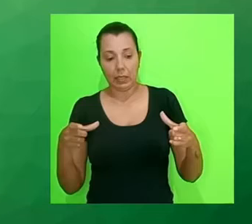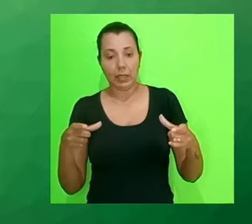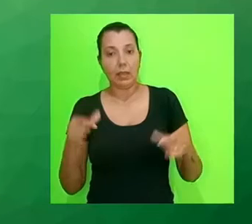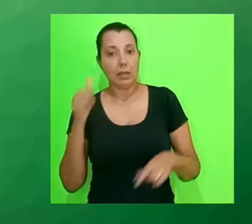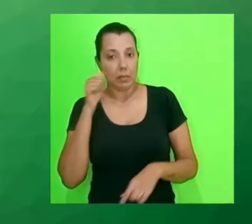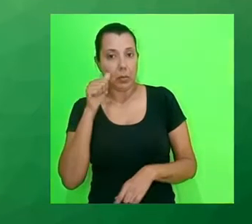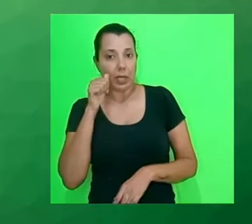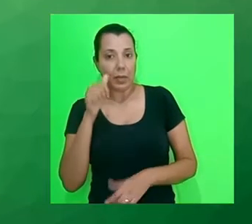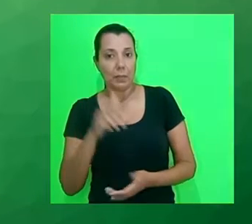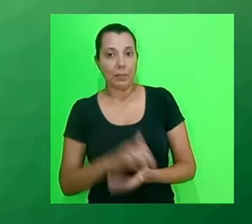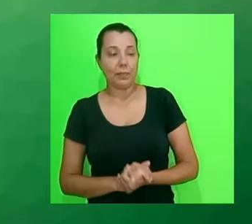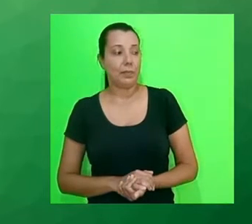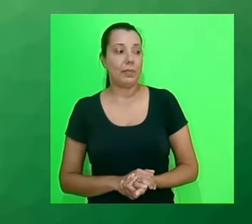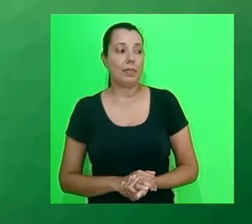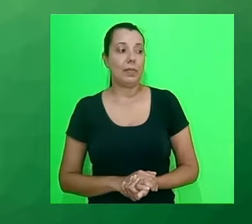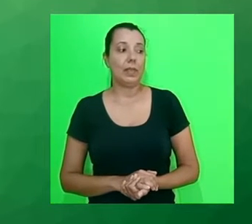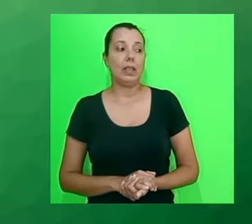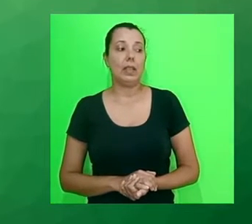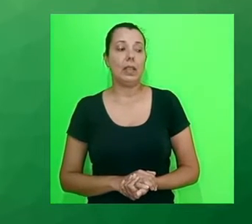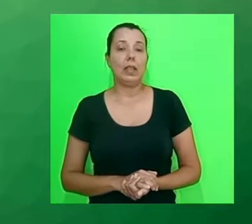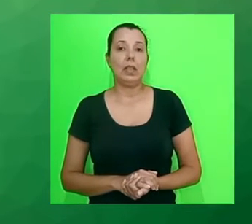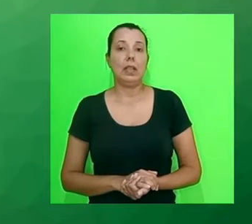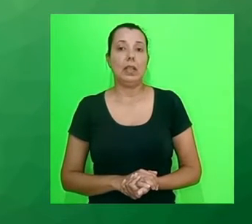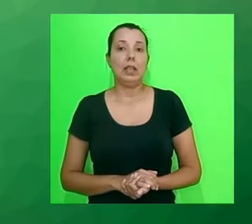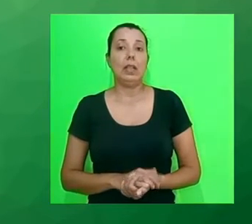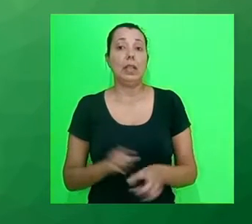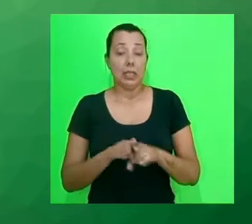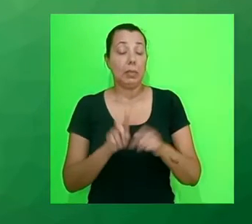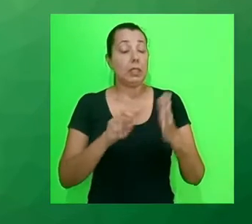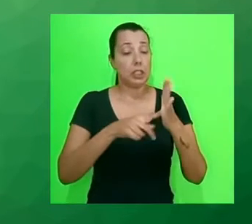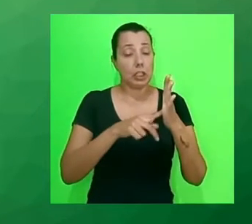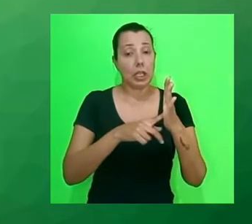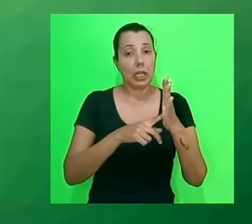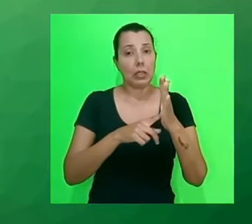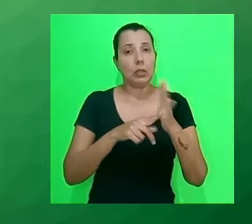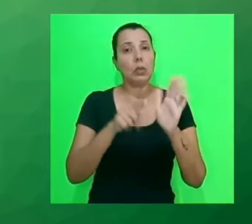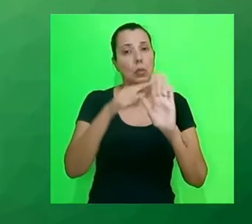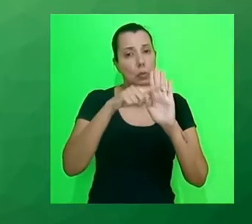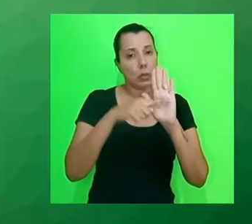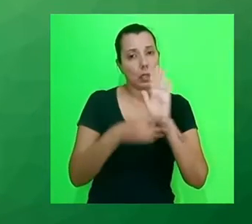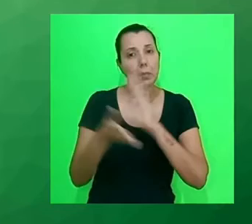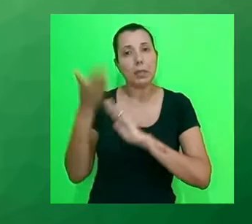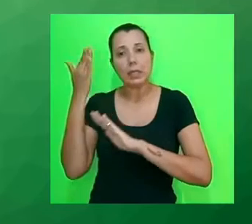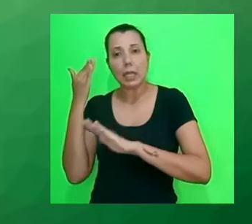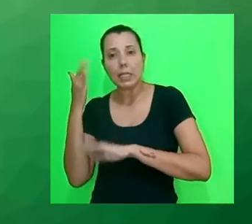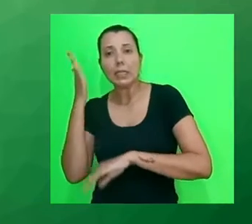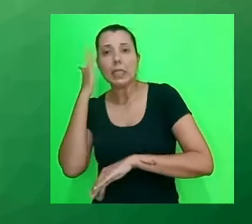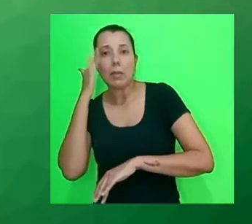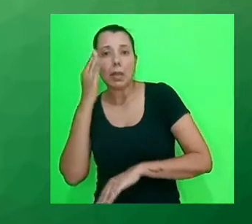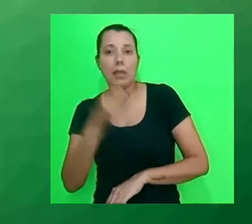essa campanha, como que está o desenvolvimento. A gente pode começar aí pela Elineide.